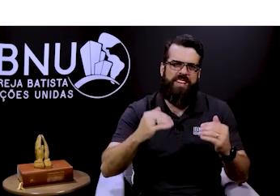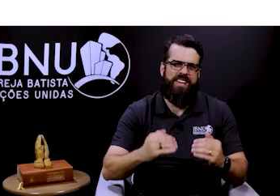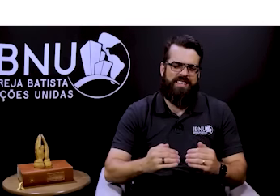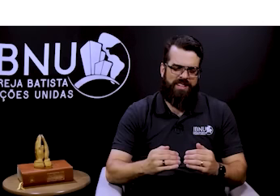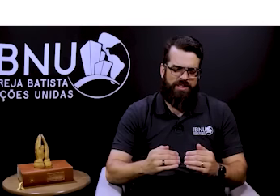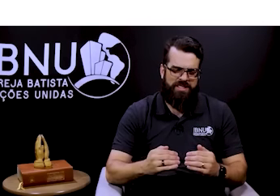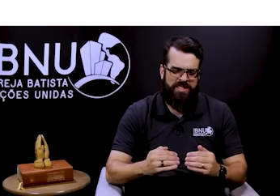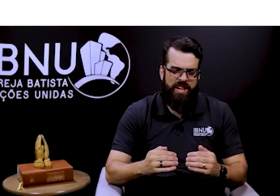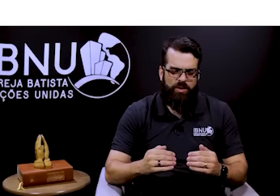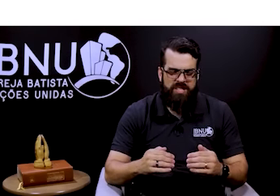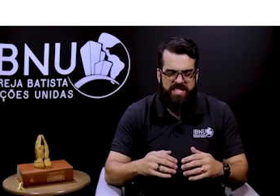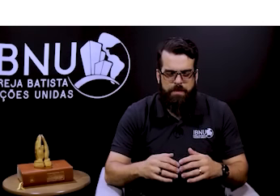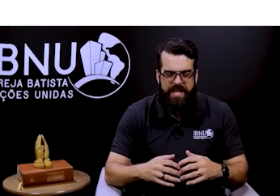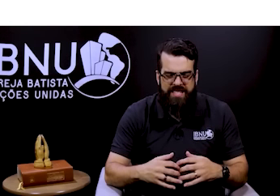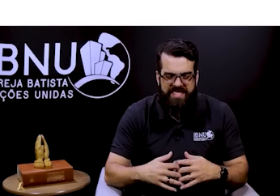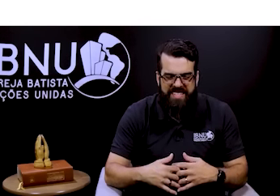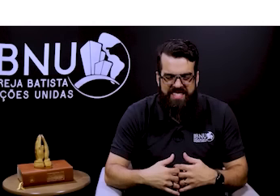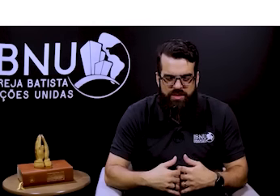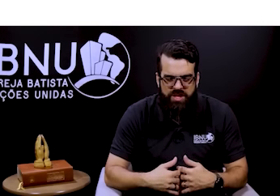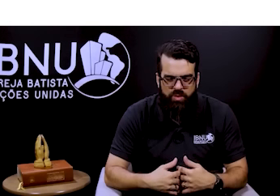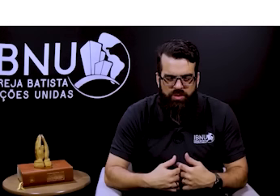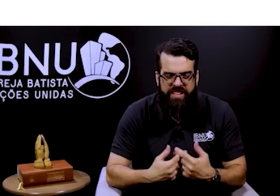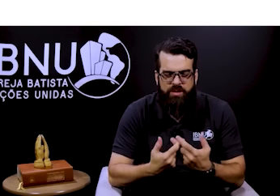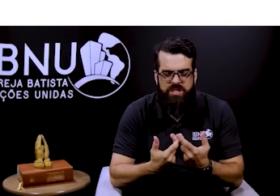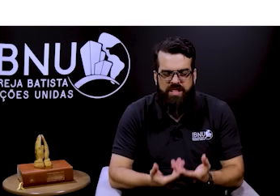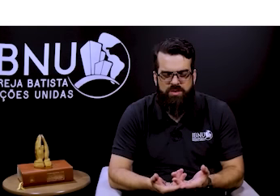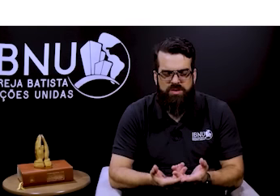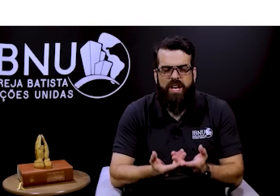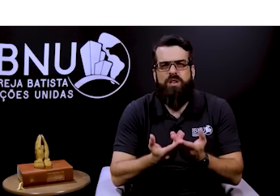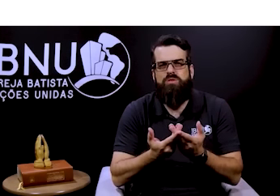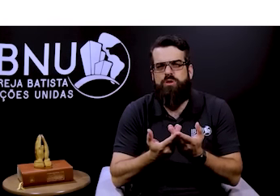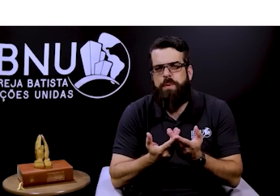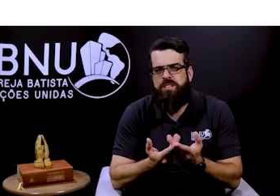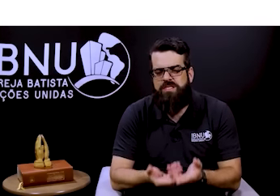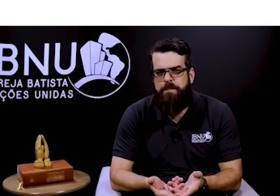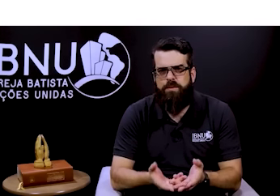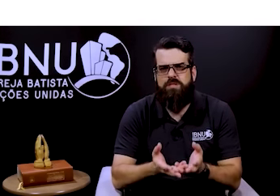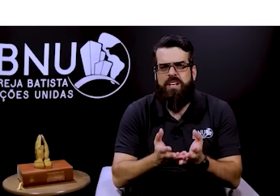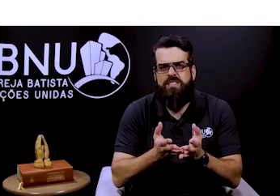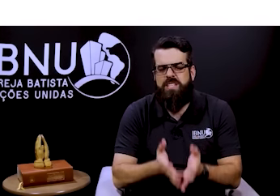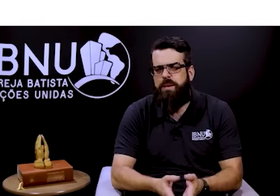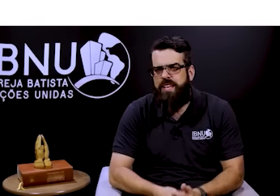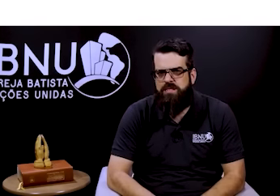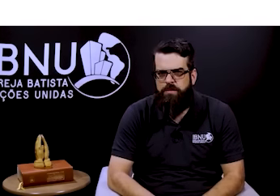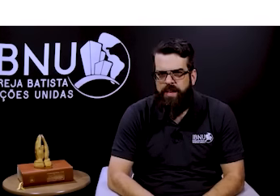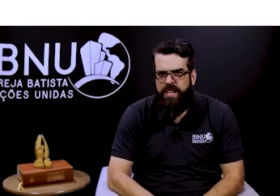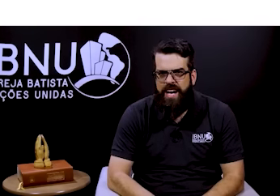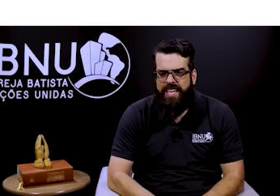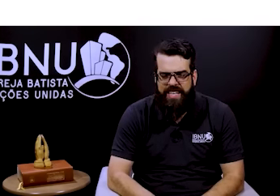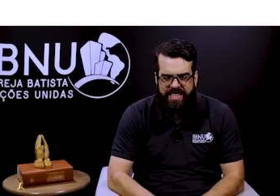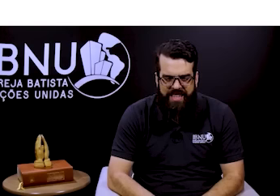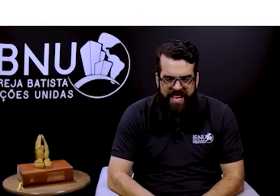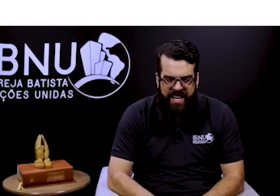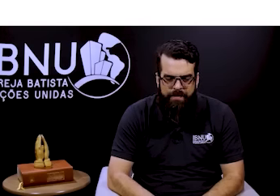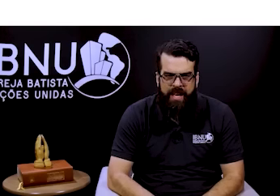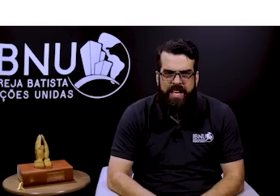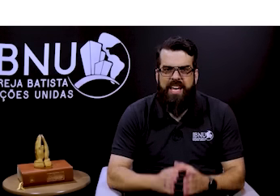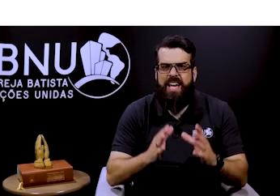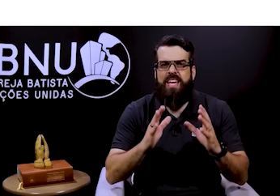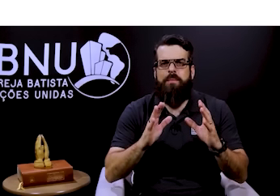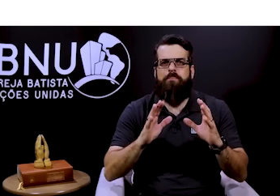reino venha até nós. Ou seja, expressa esse desejo de que o governo de Deus e os seus princípios se estabeleçam aqui na